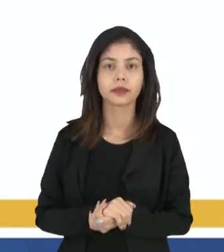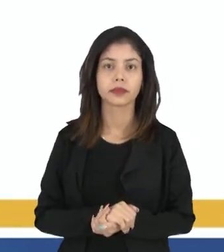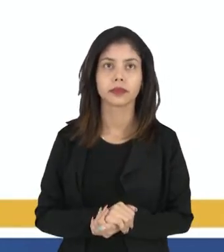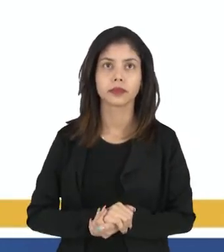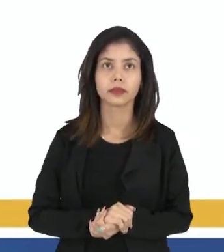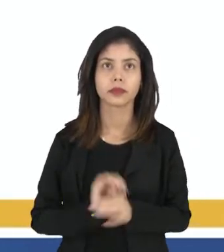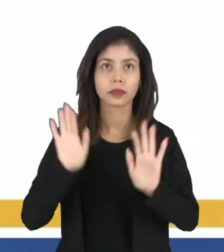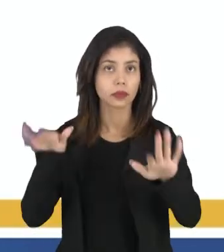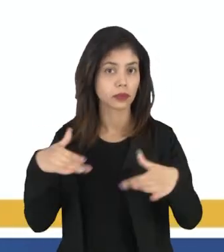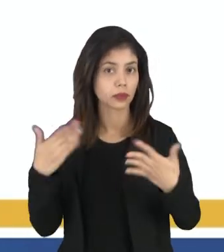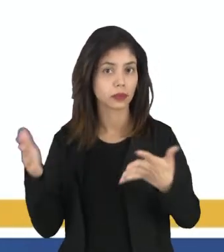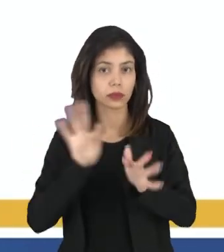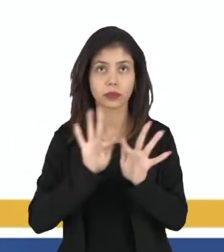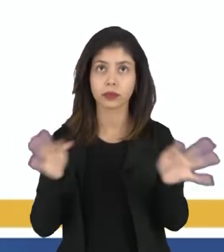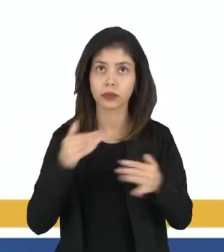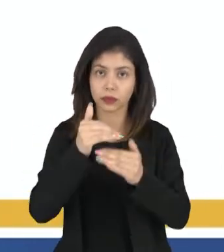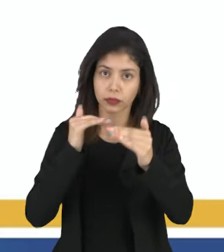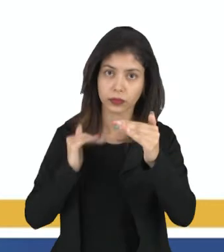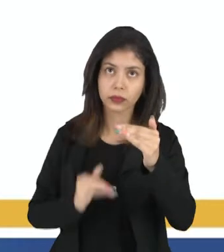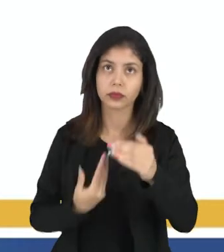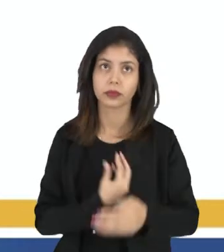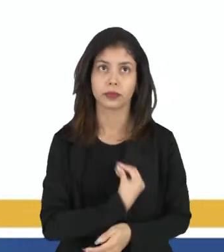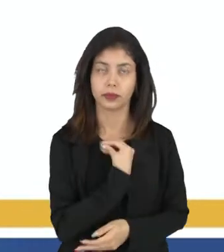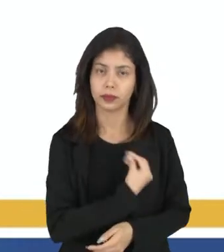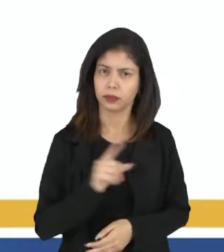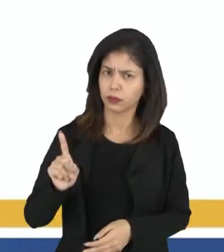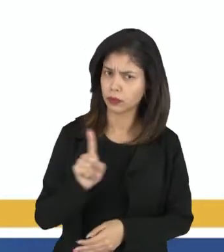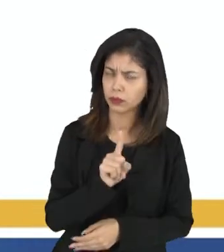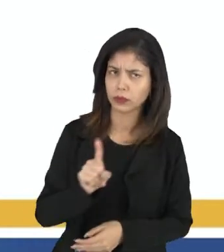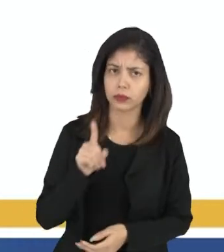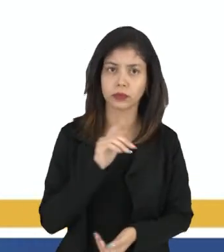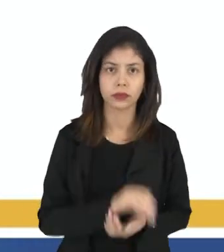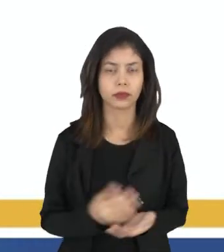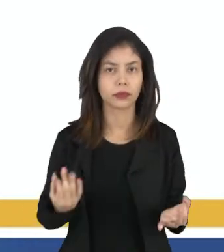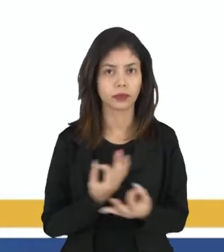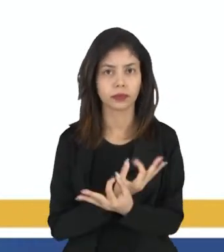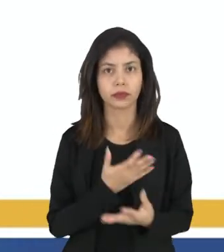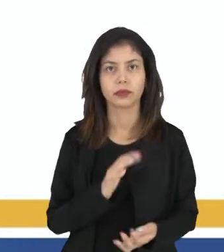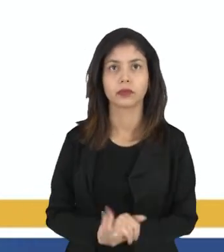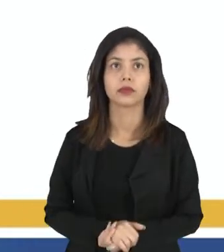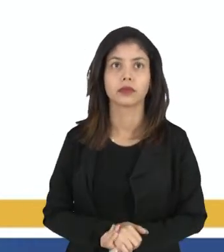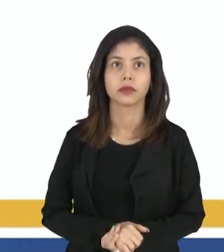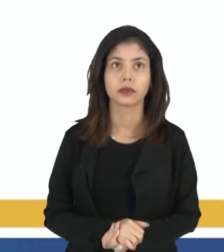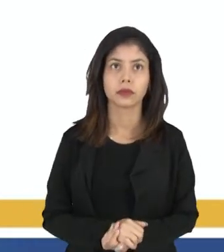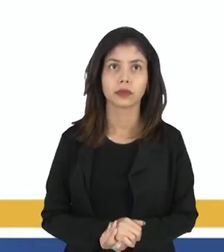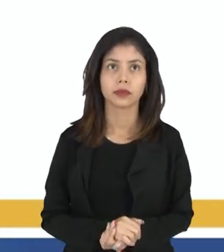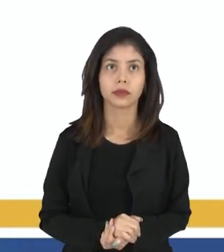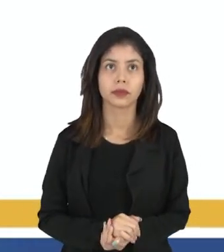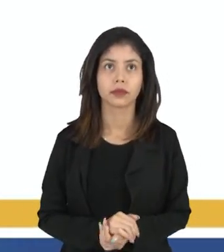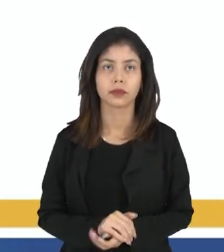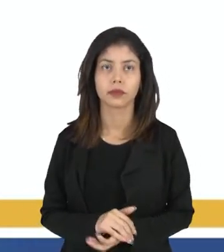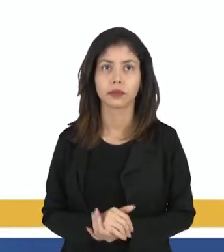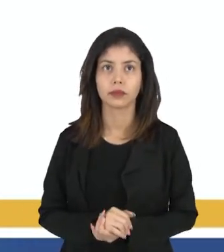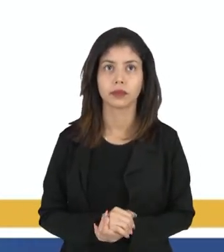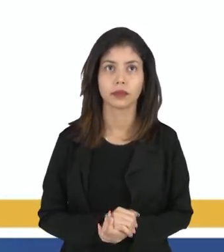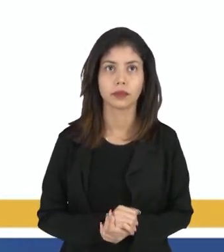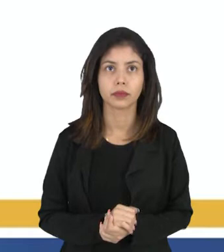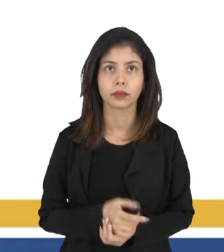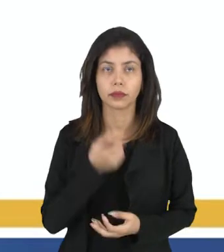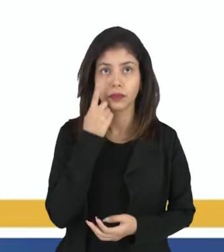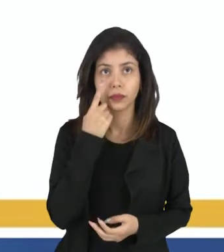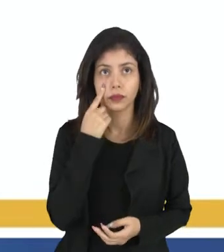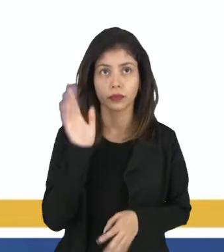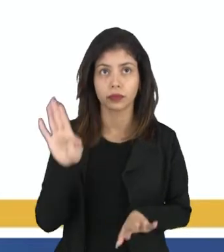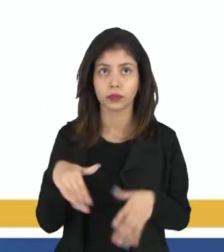aí. Qual das frases abaixo não está no present perfect? Observem aí, galera.